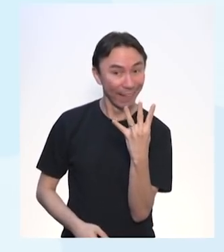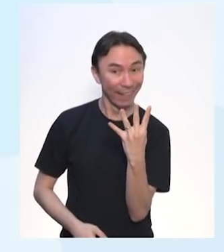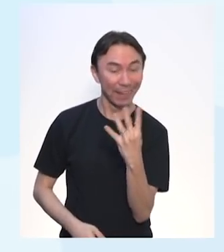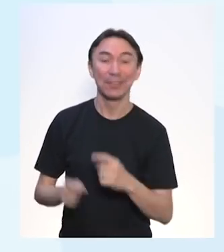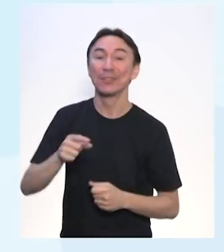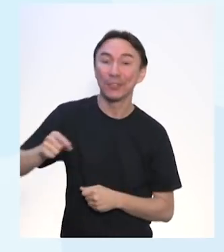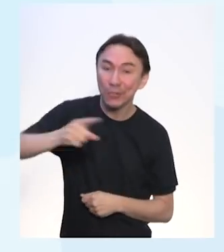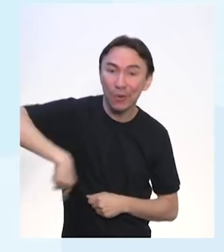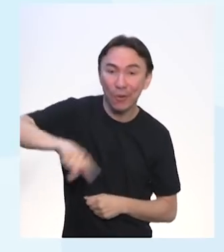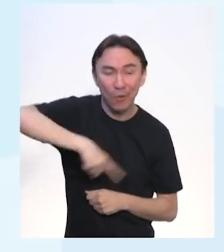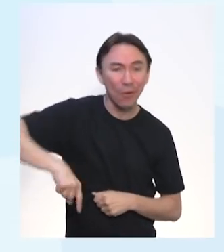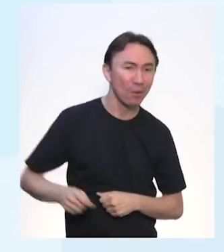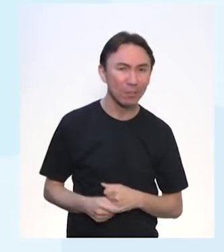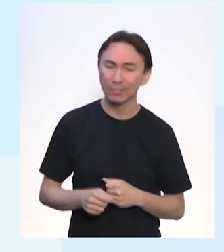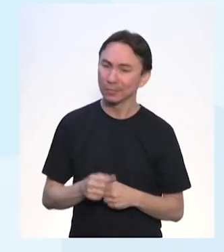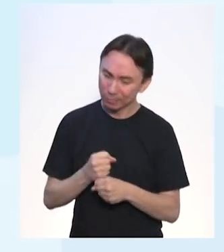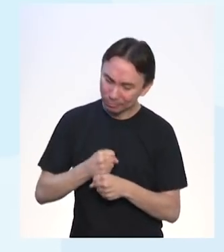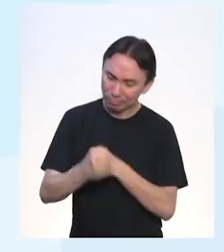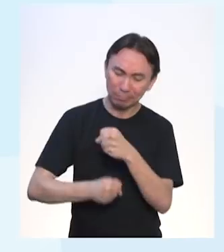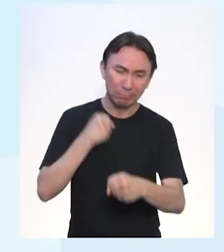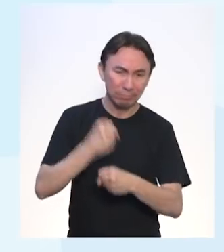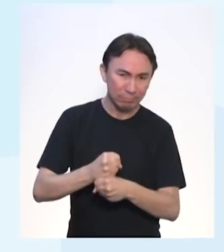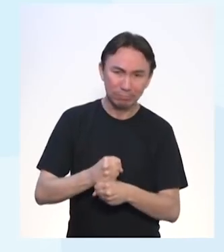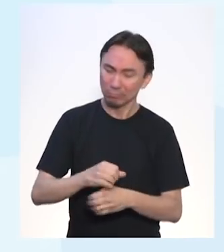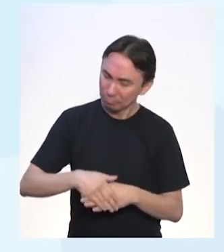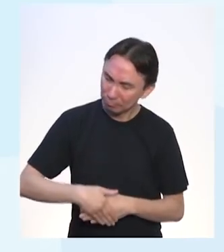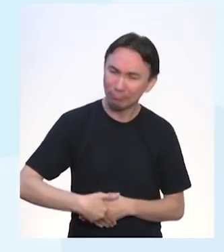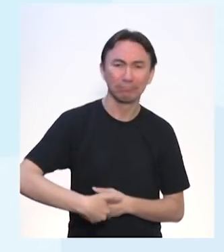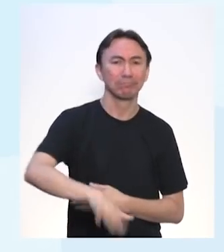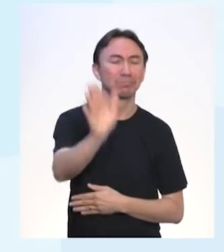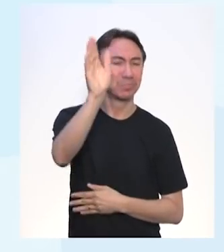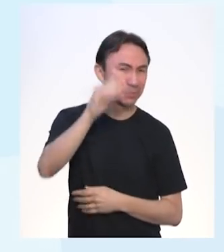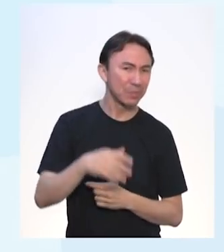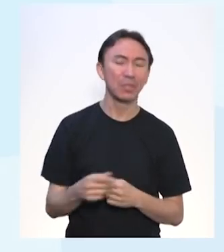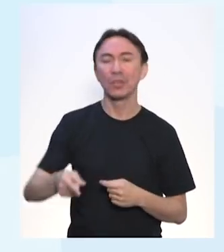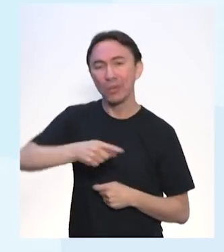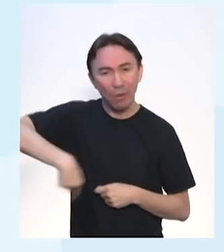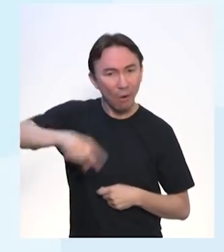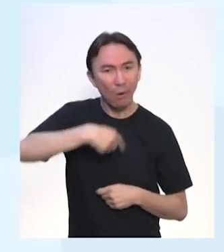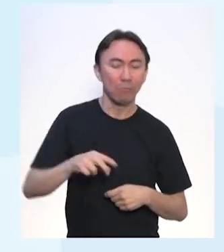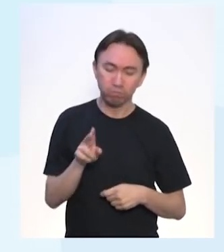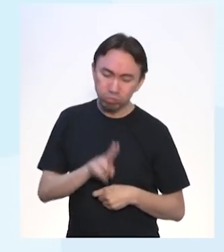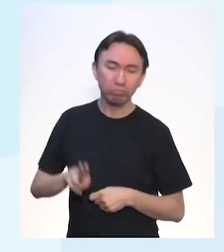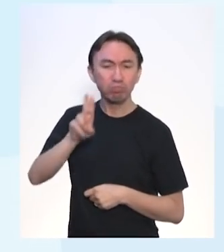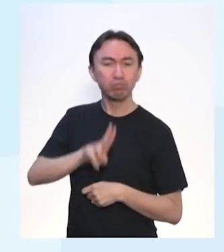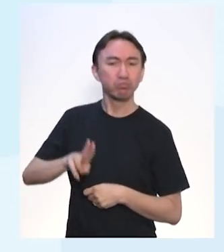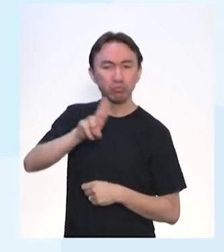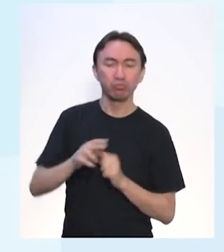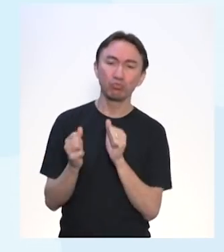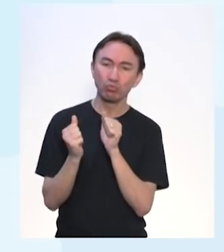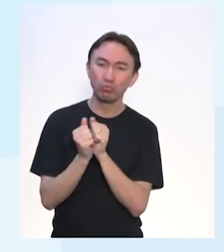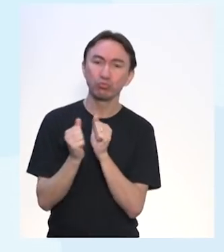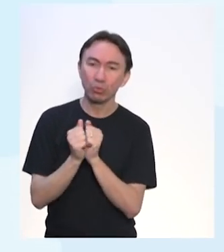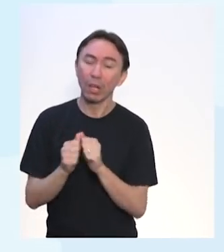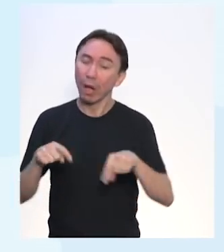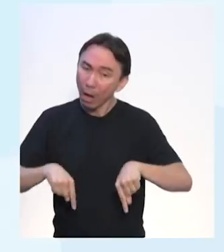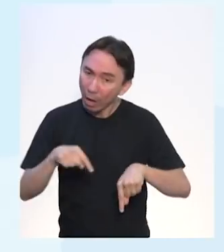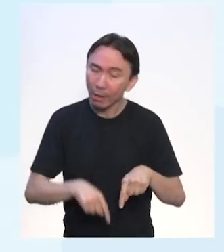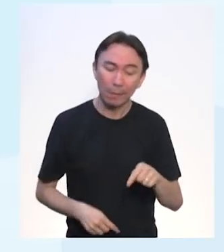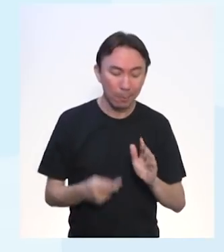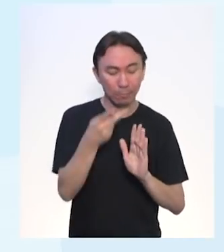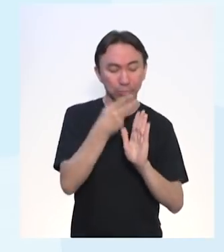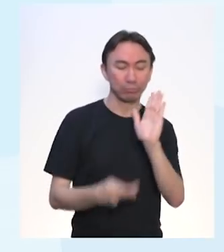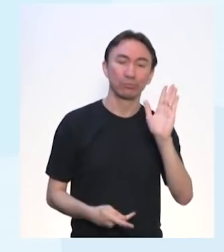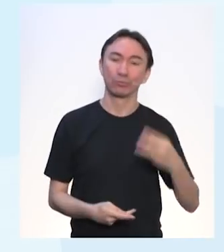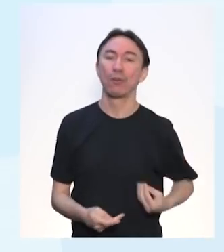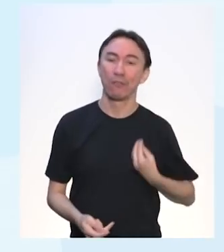vai utilizar ao longo de todo o nosso ano letivo juntos, em projeto de vida. E eu